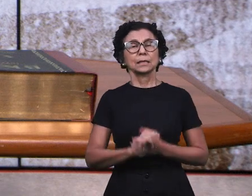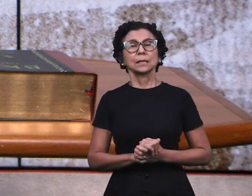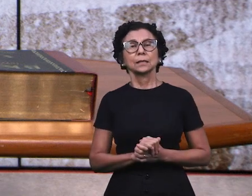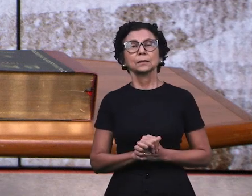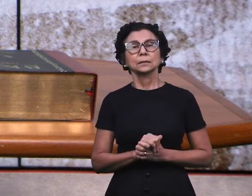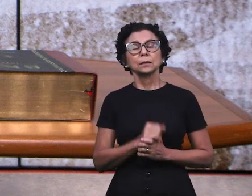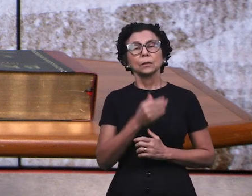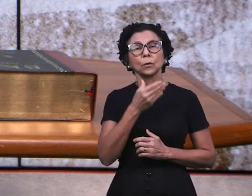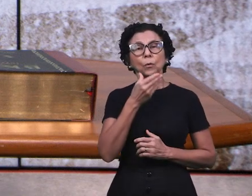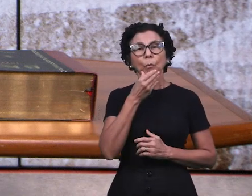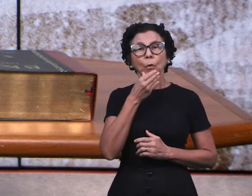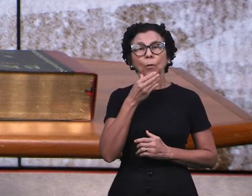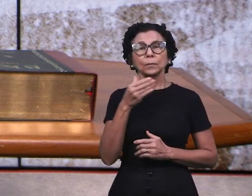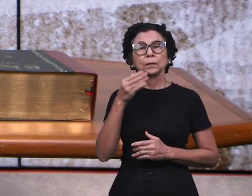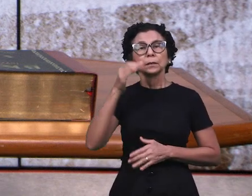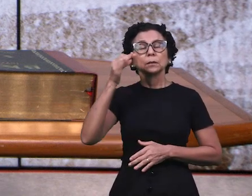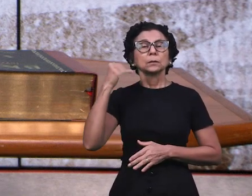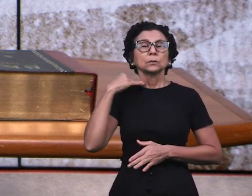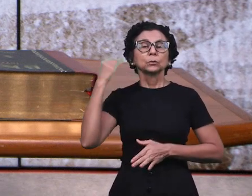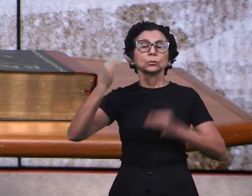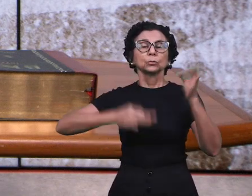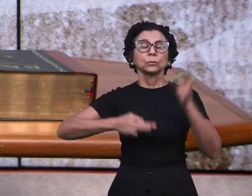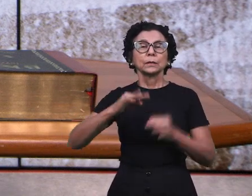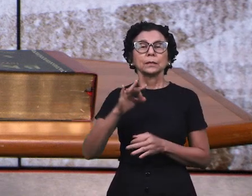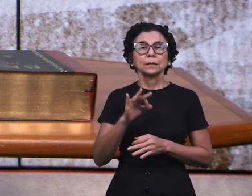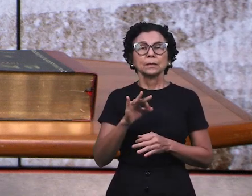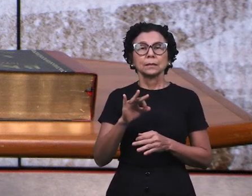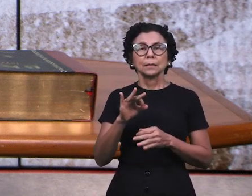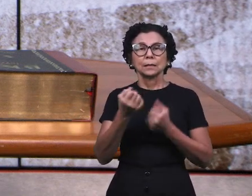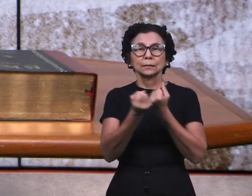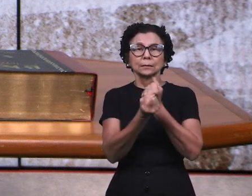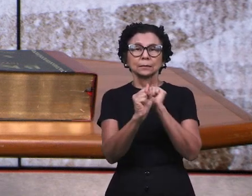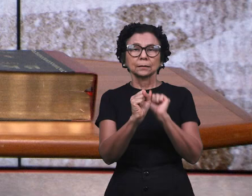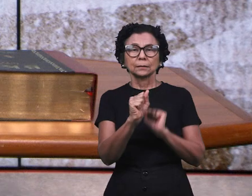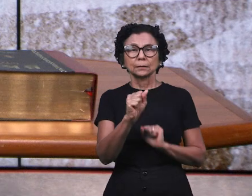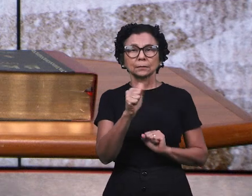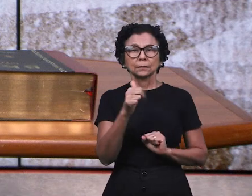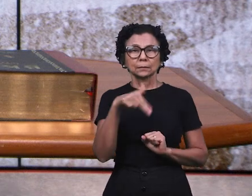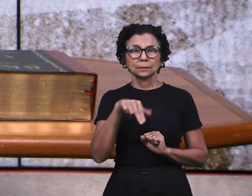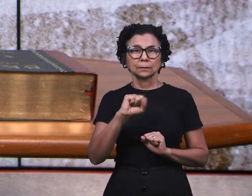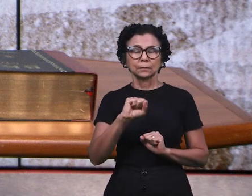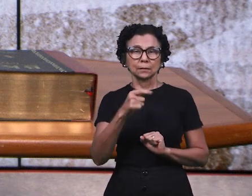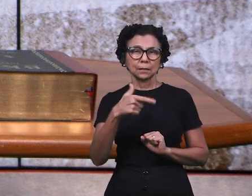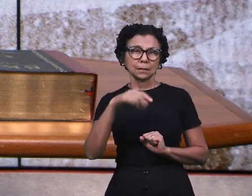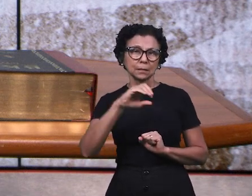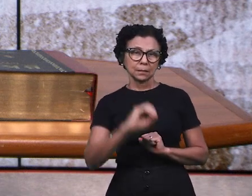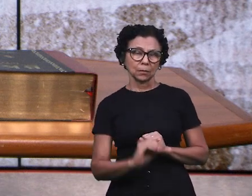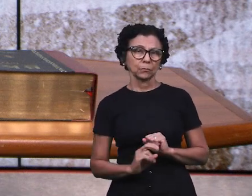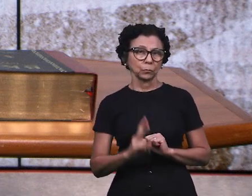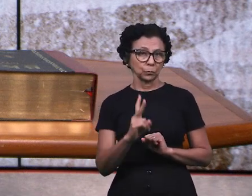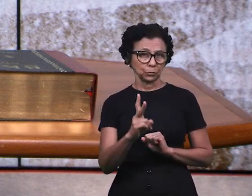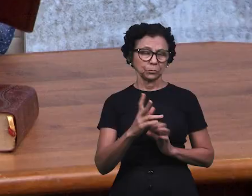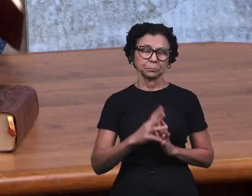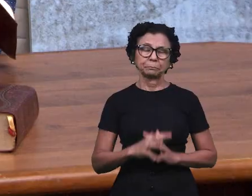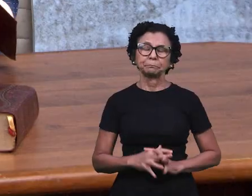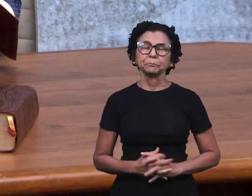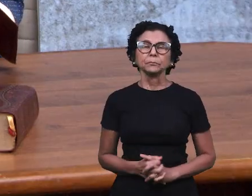respeito do juiz Sansão. E hoje nós vamos prosseguir nessa leitura. Juízes, capítulo